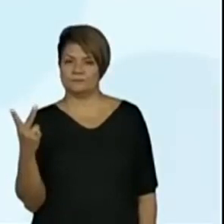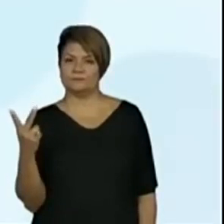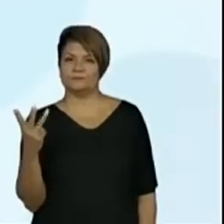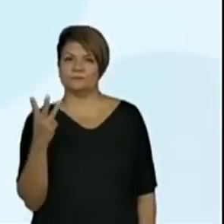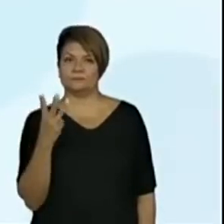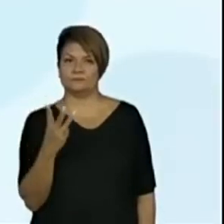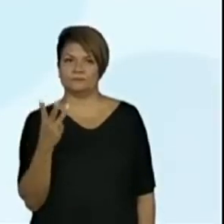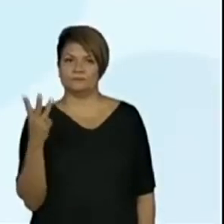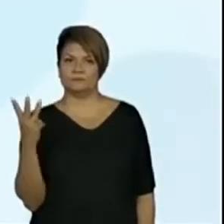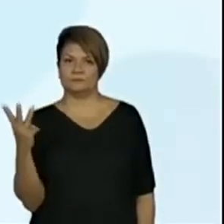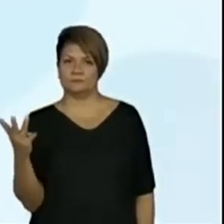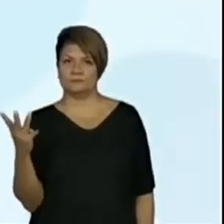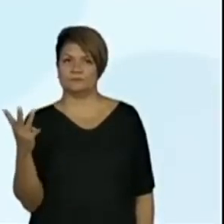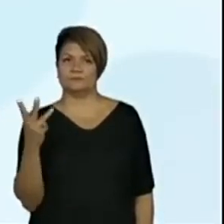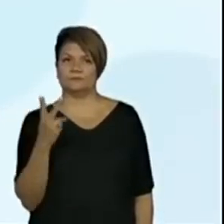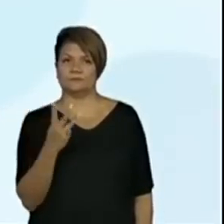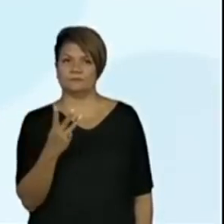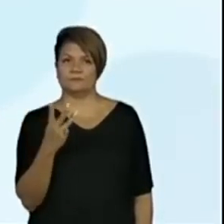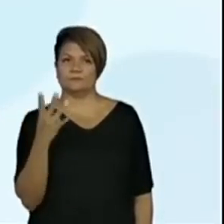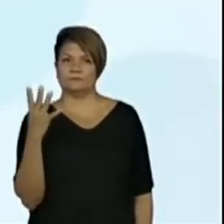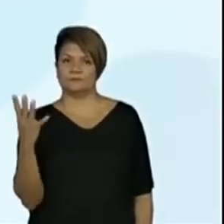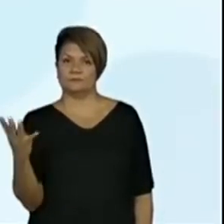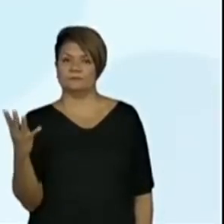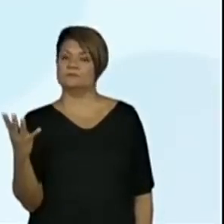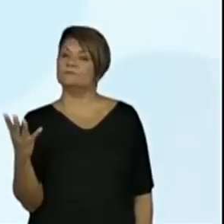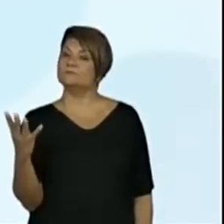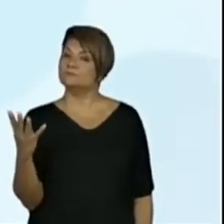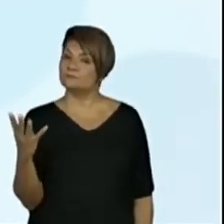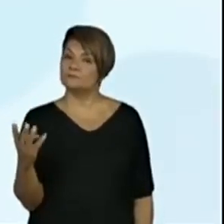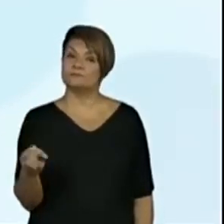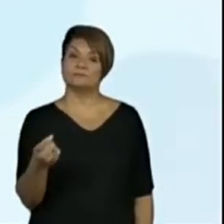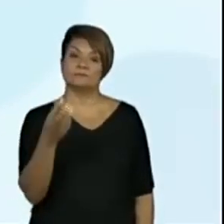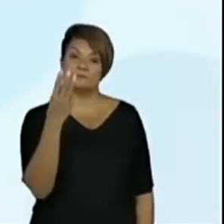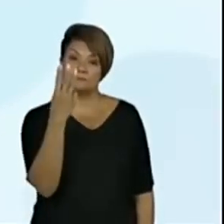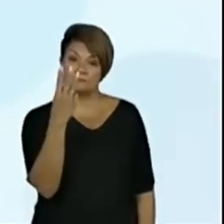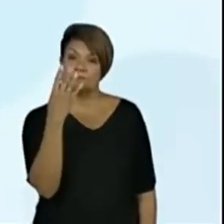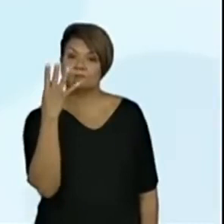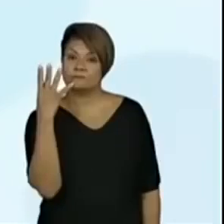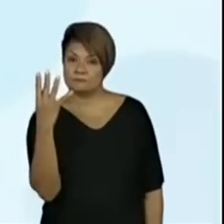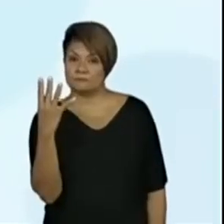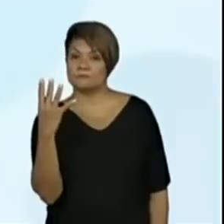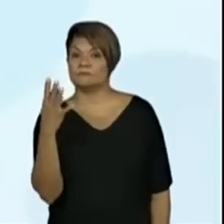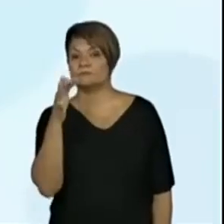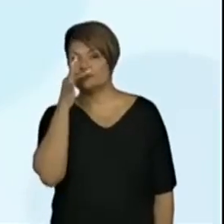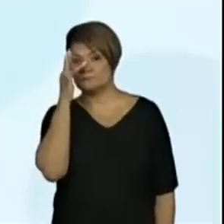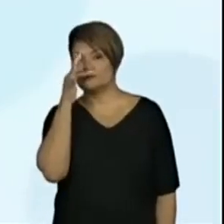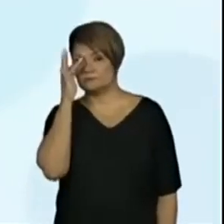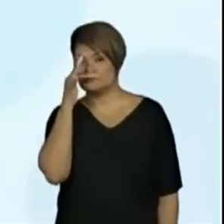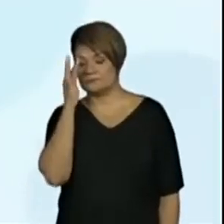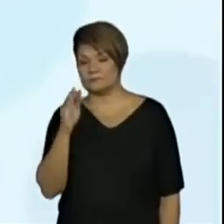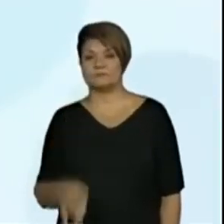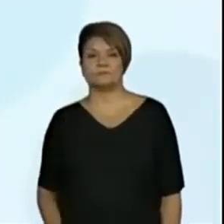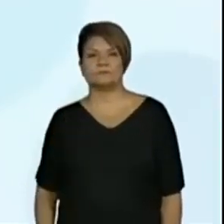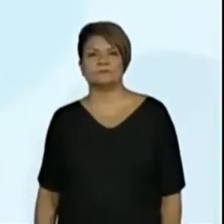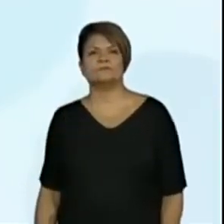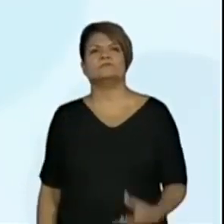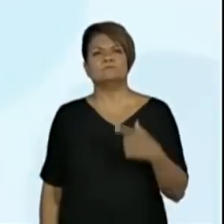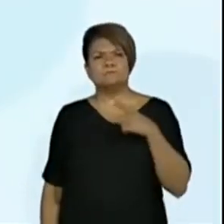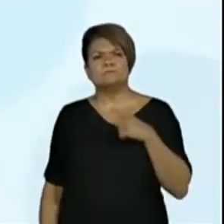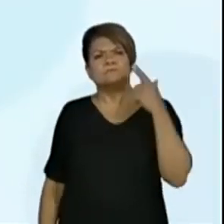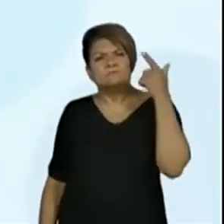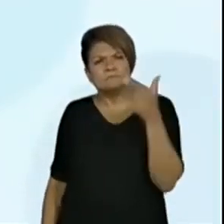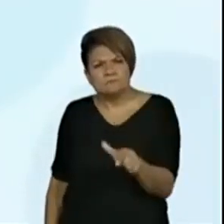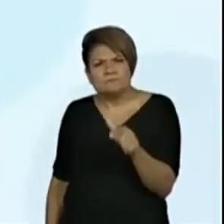32, 33, 34 flores, professora Kelly. Tem mais